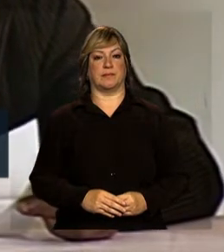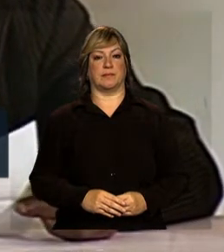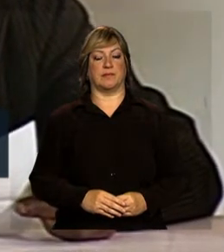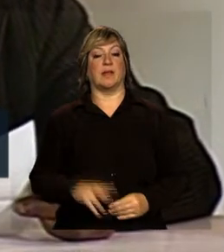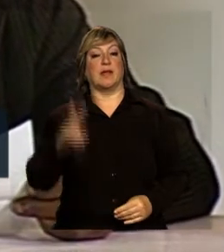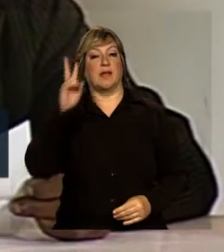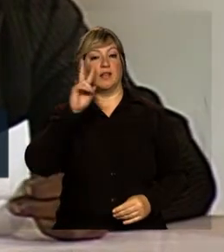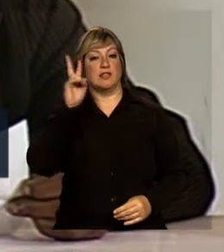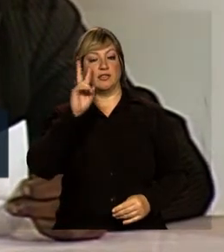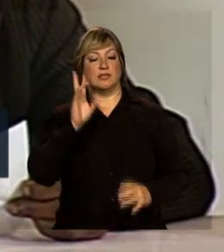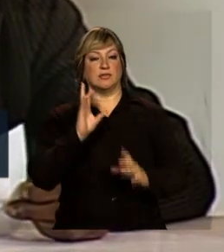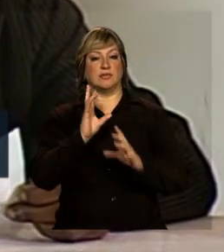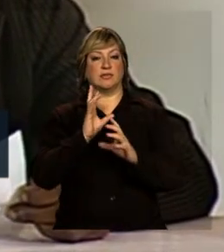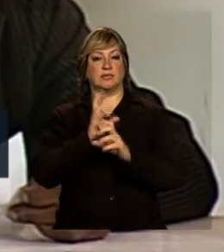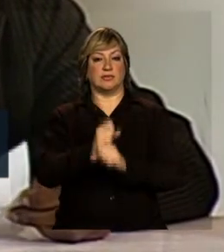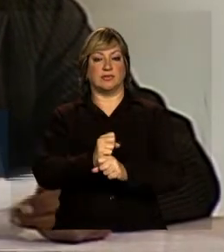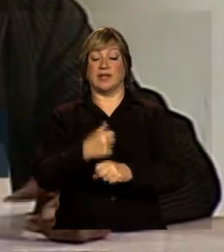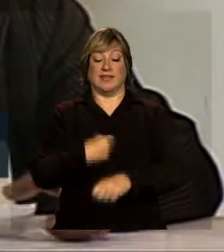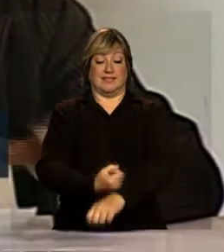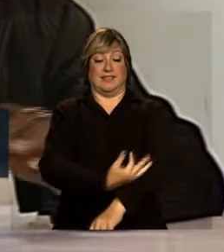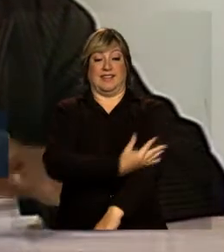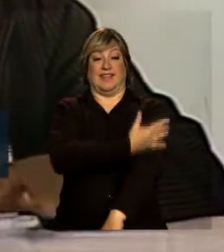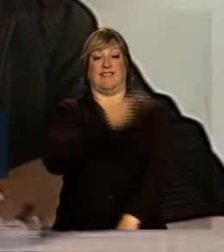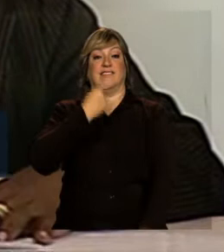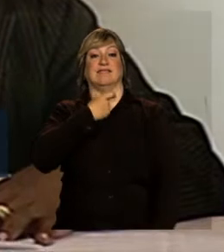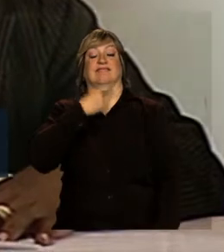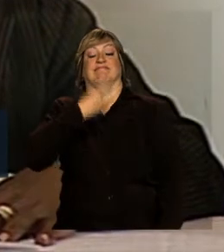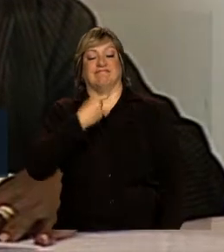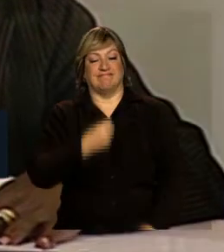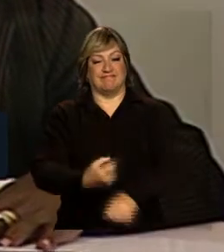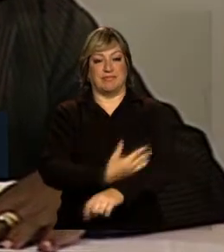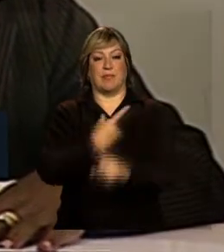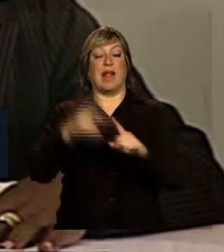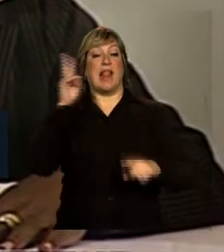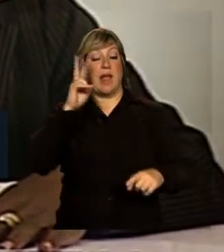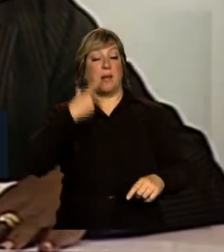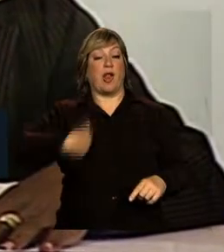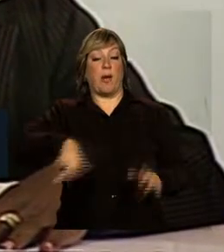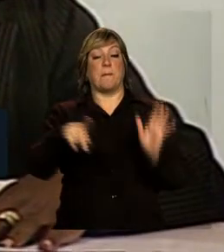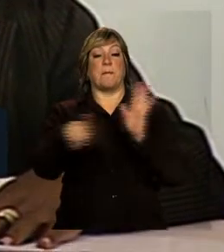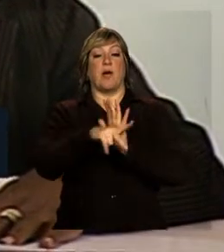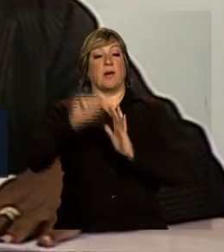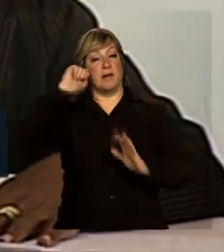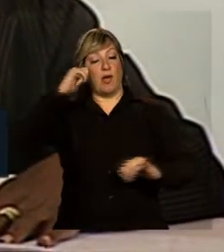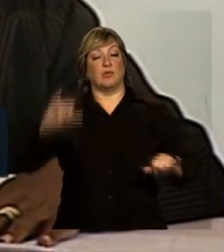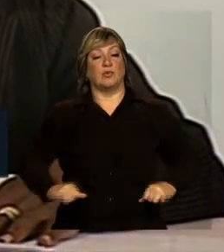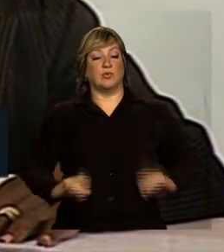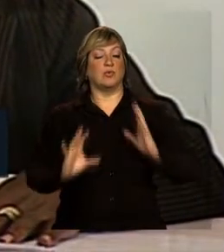a história, a gente fica até emocionado quando a gente lembra da nossa história, do nosso povo, porque aí eu me